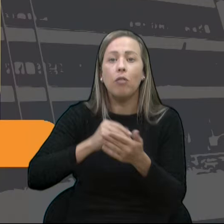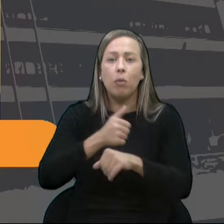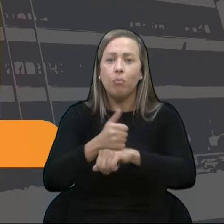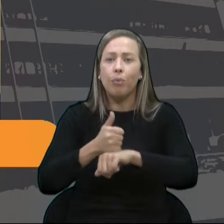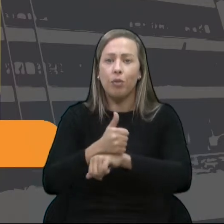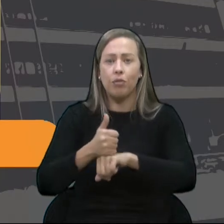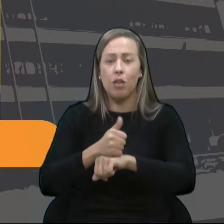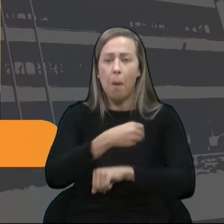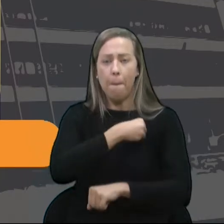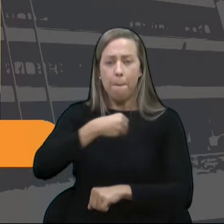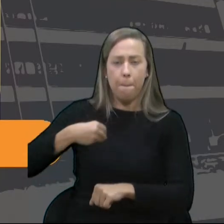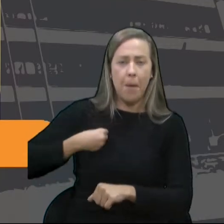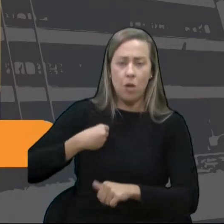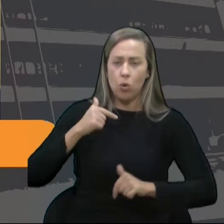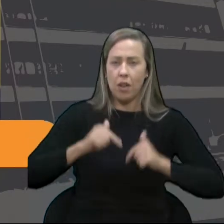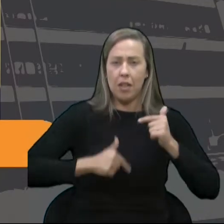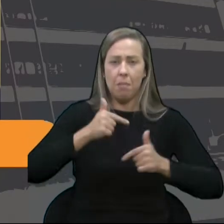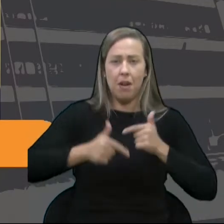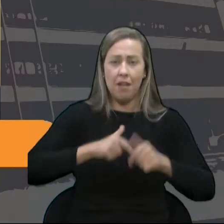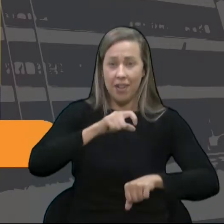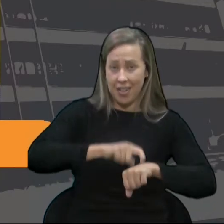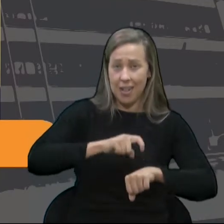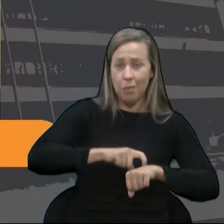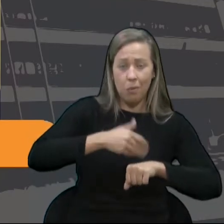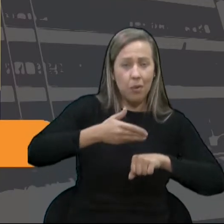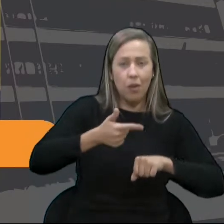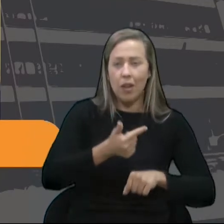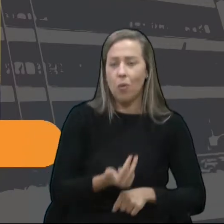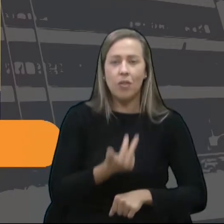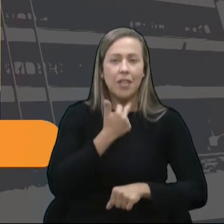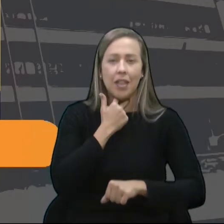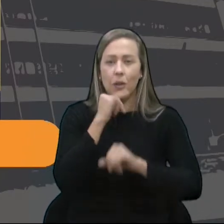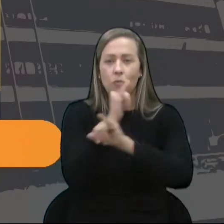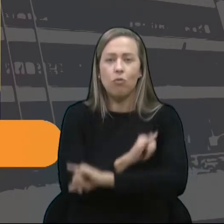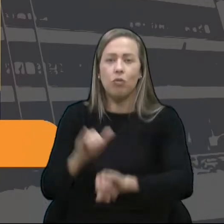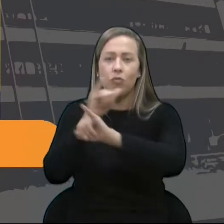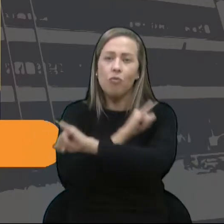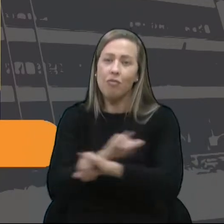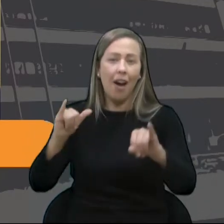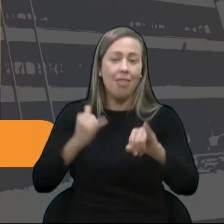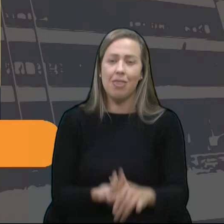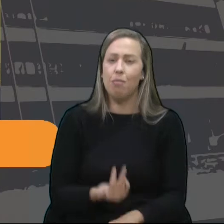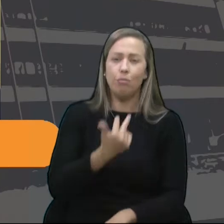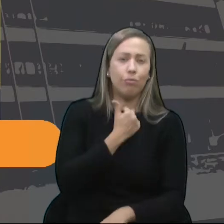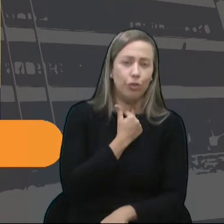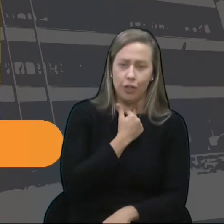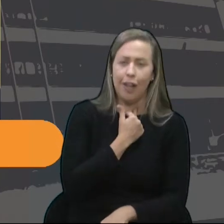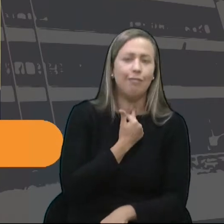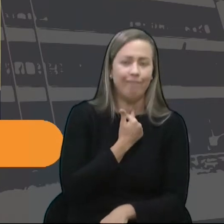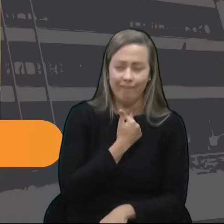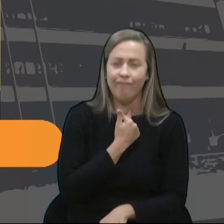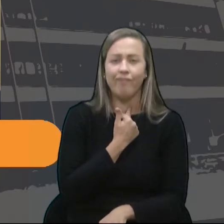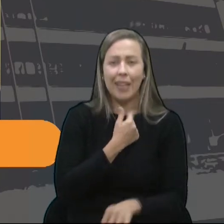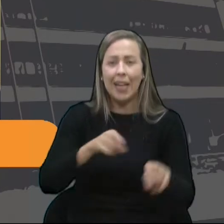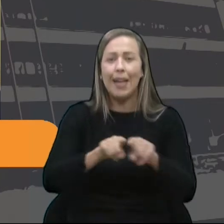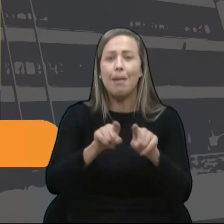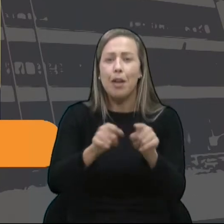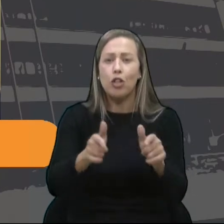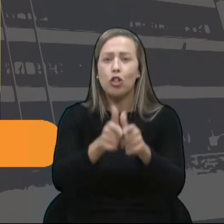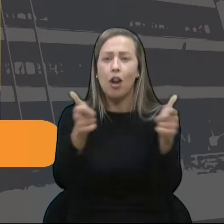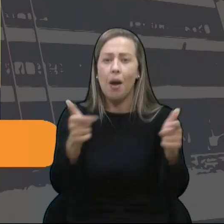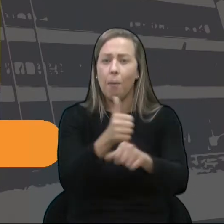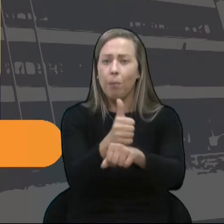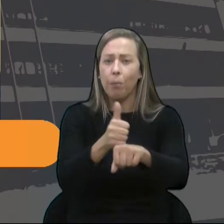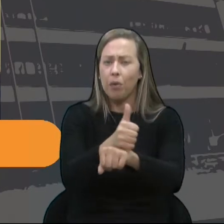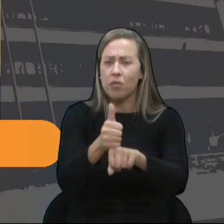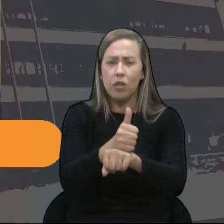profissionais médicos que atuavam naquele momento, que não poderiam divulgar aquelas informações, quanto também de jornalistas, sejam